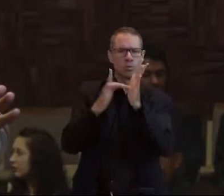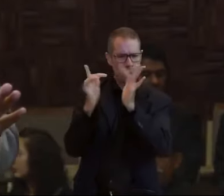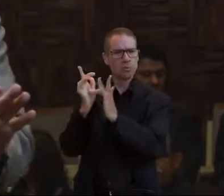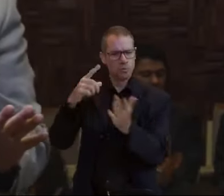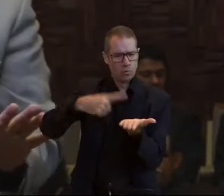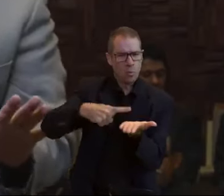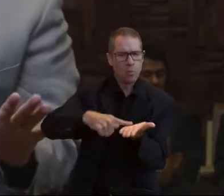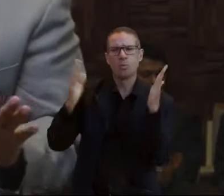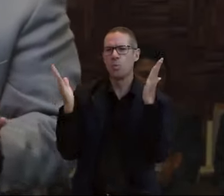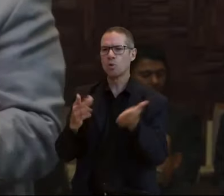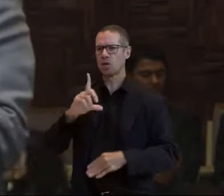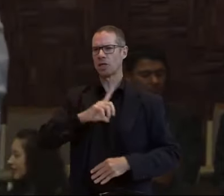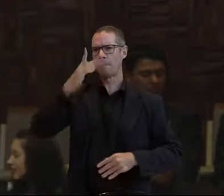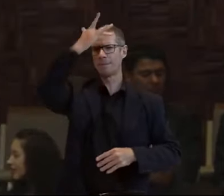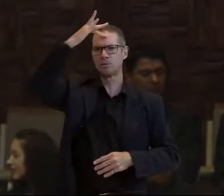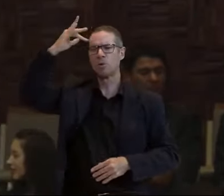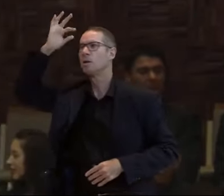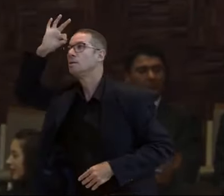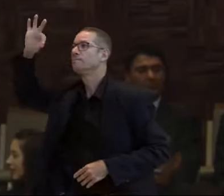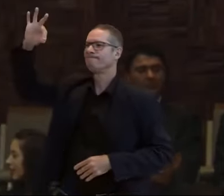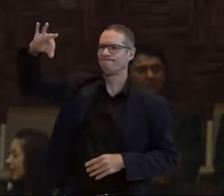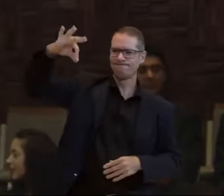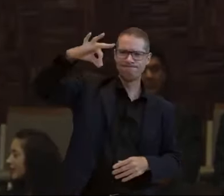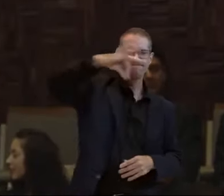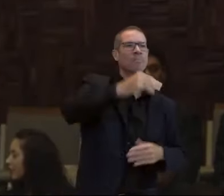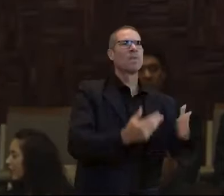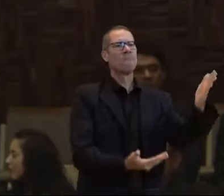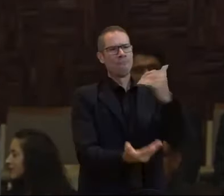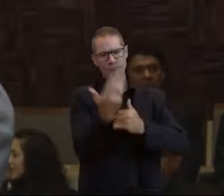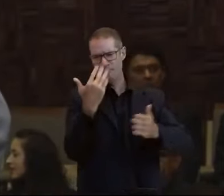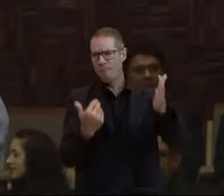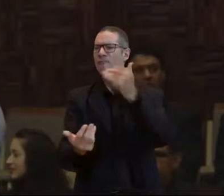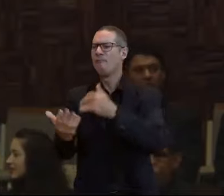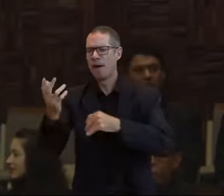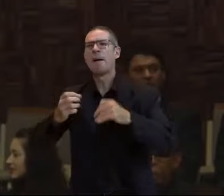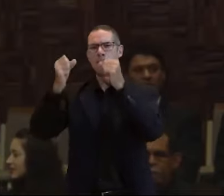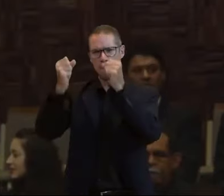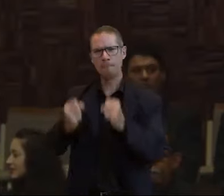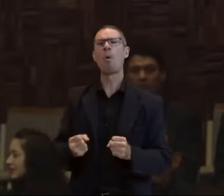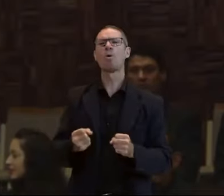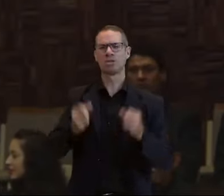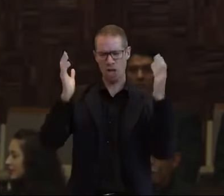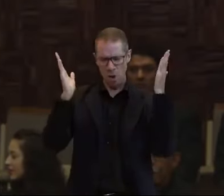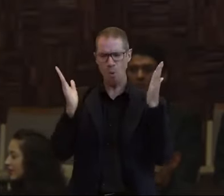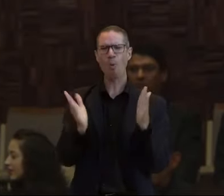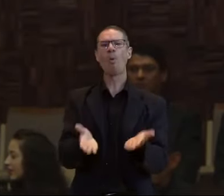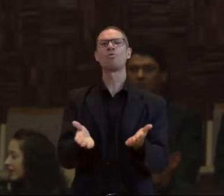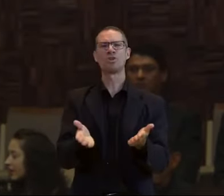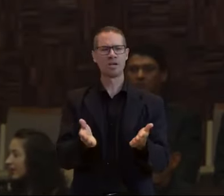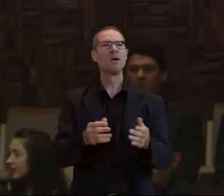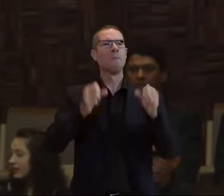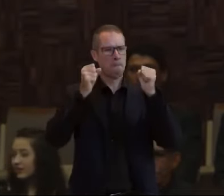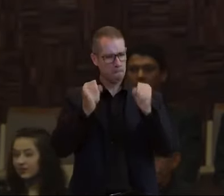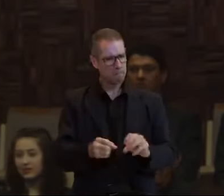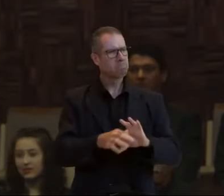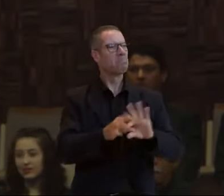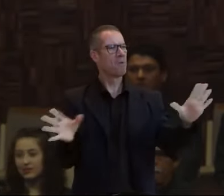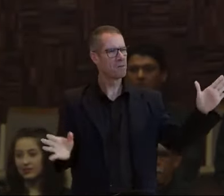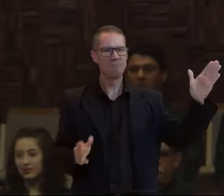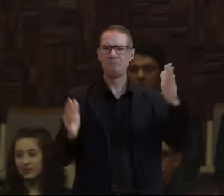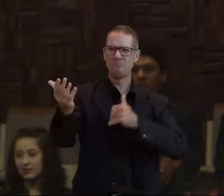hoje. Tem gente aqui que o Senhor está falando que é hoje? Vem para cá, em nome de Jesus, pode vir, é hoje, é isso aí, pode vir,